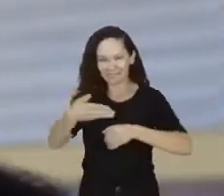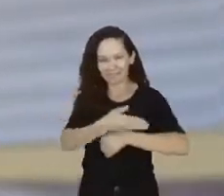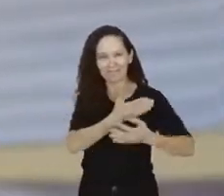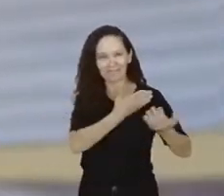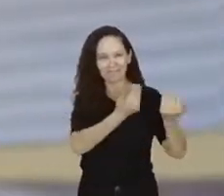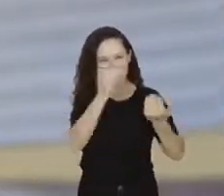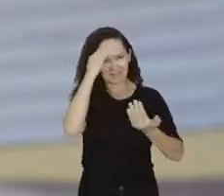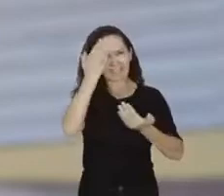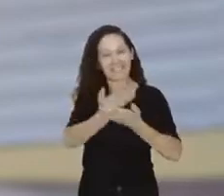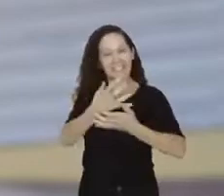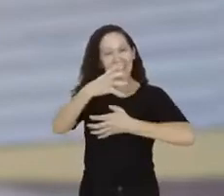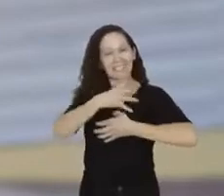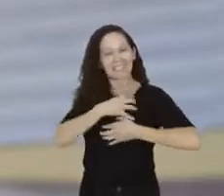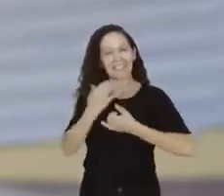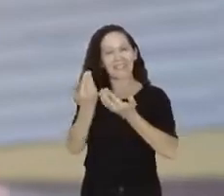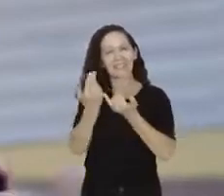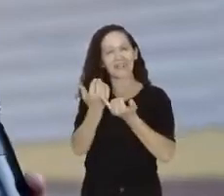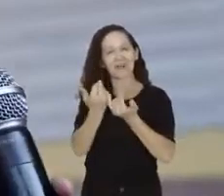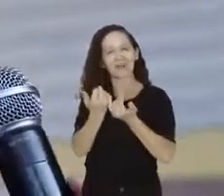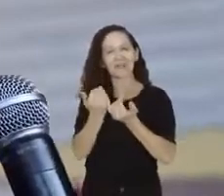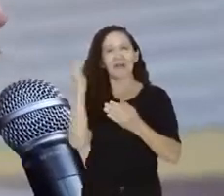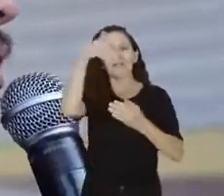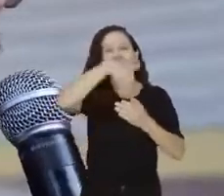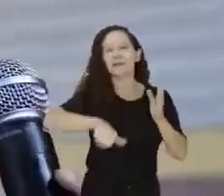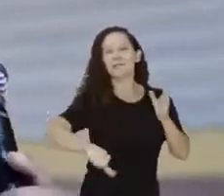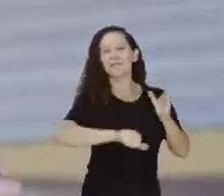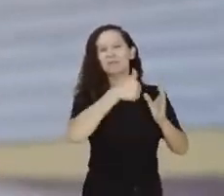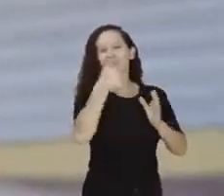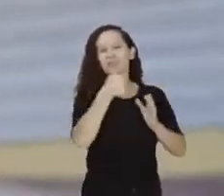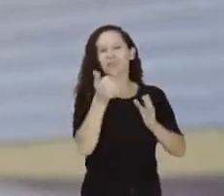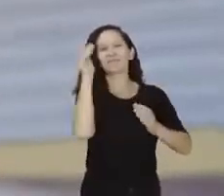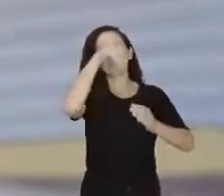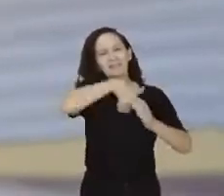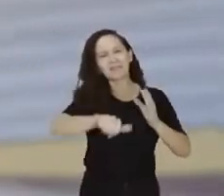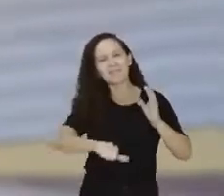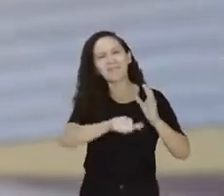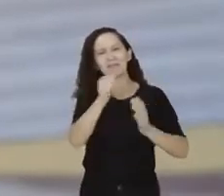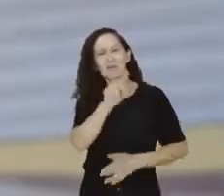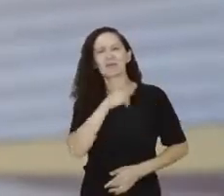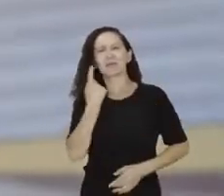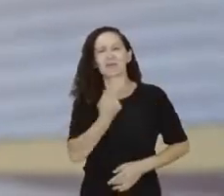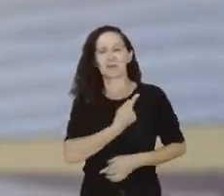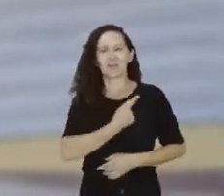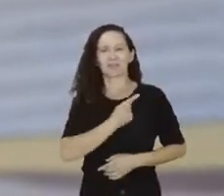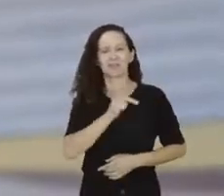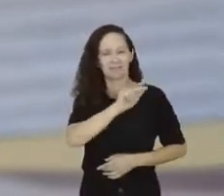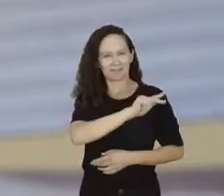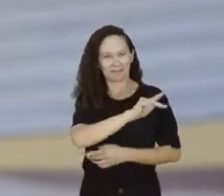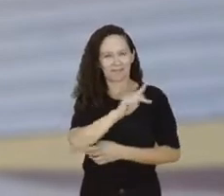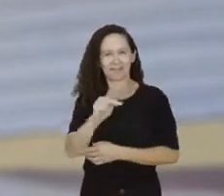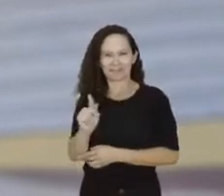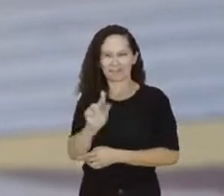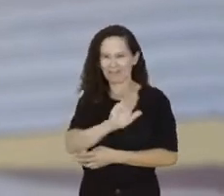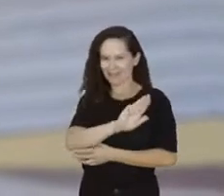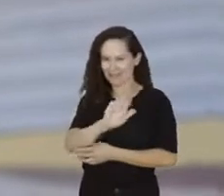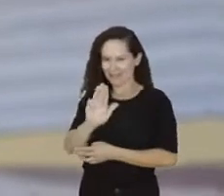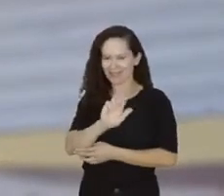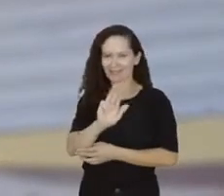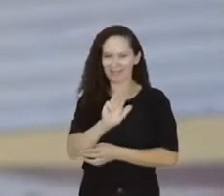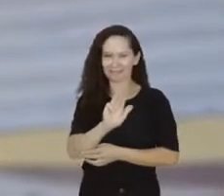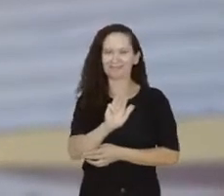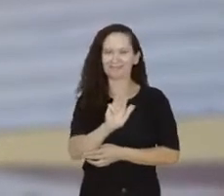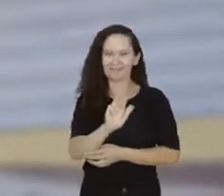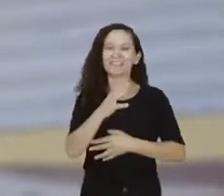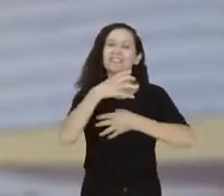vai votar pela primeira vez, e vai votar pela primeira vez o nosso presidente Lula. Está nesse sentimento de